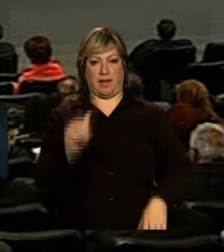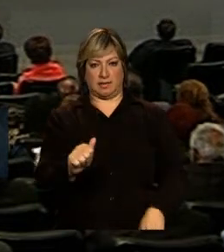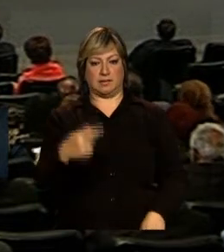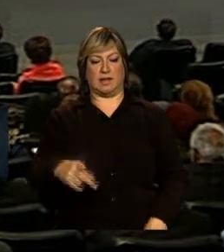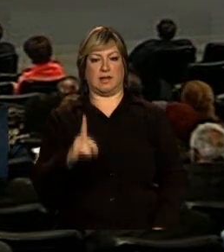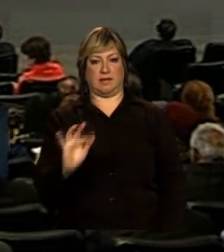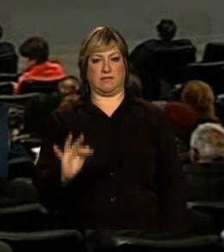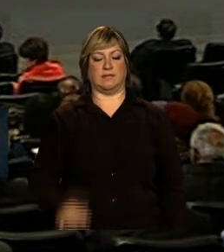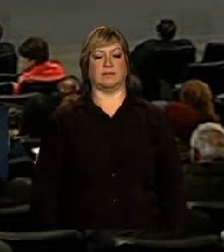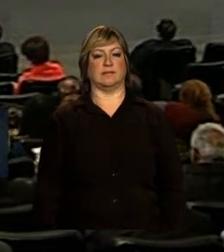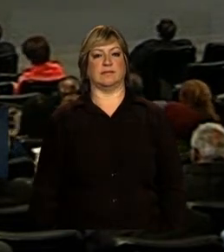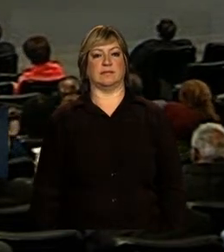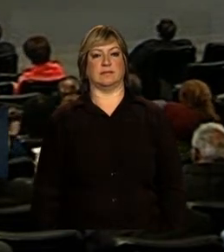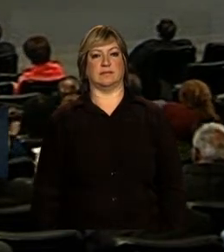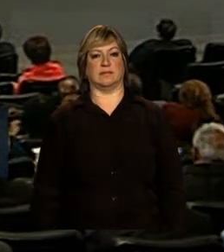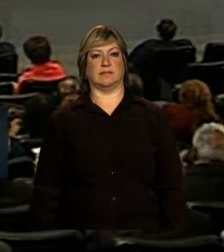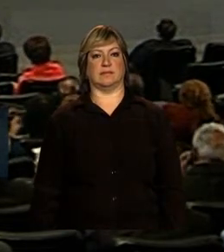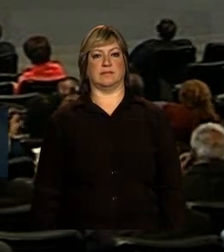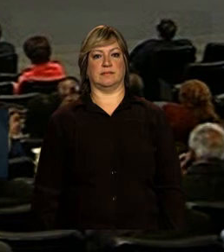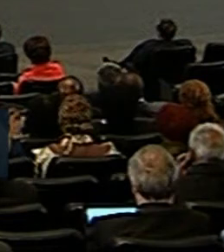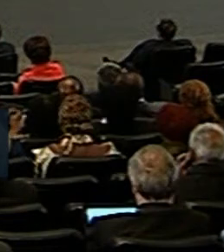do Distrito Federal.